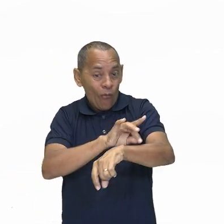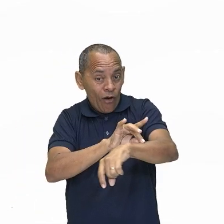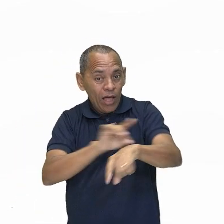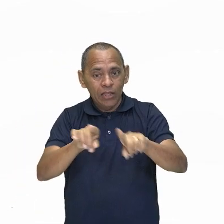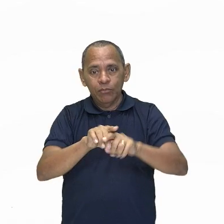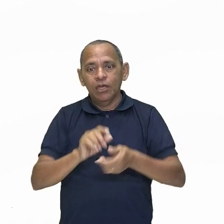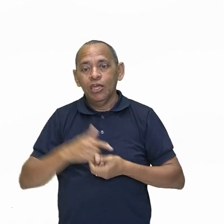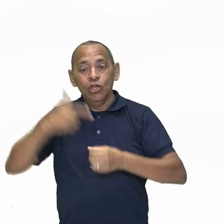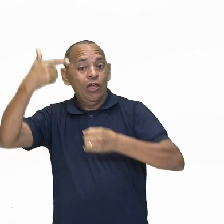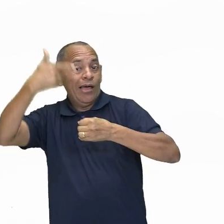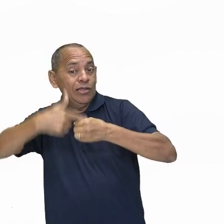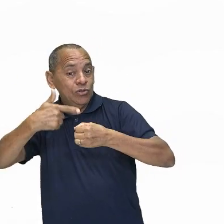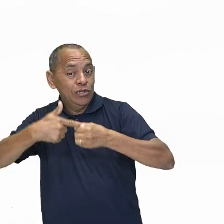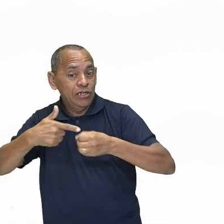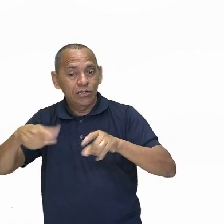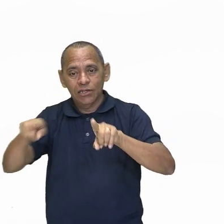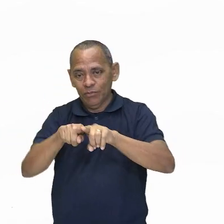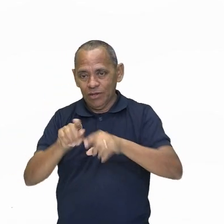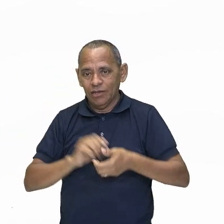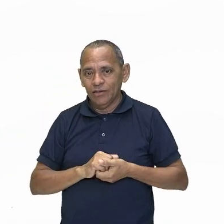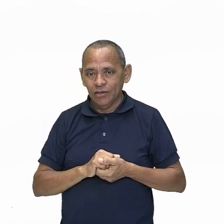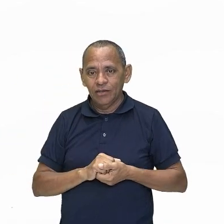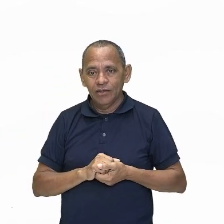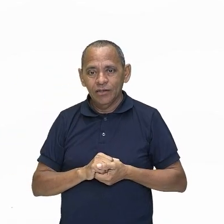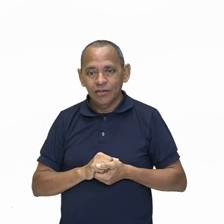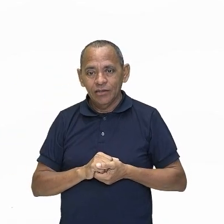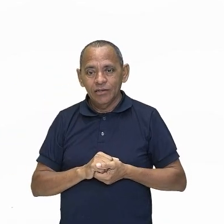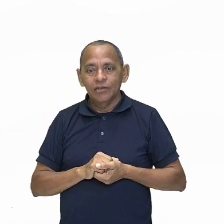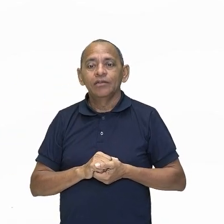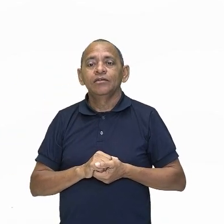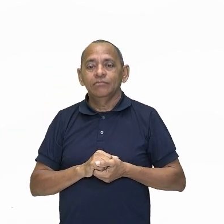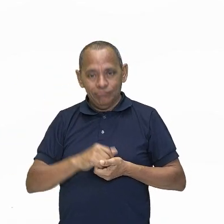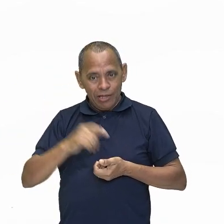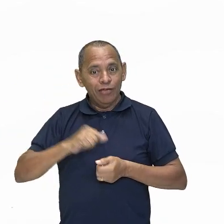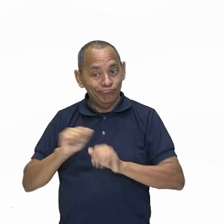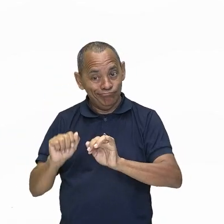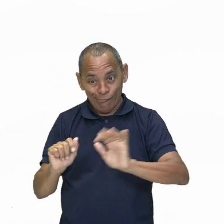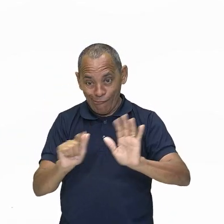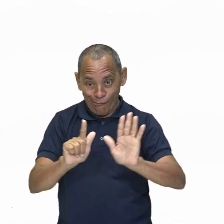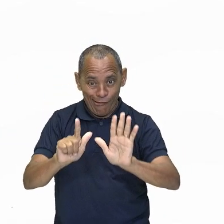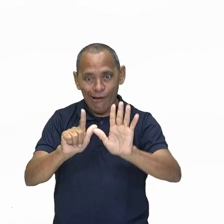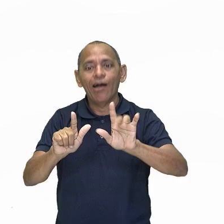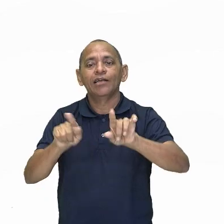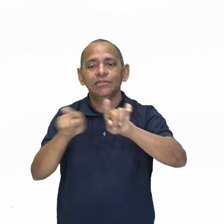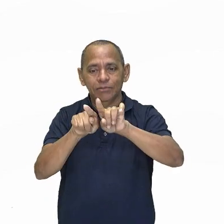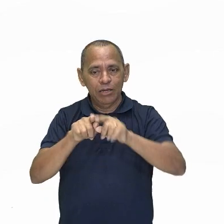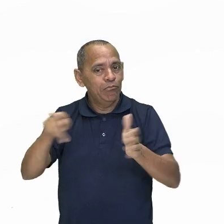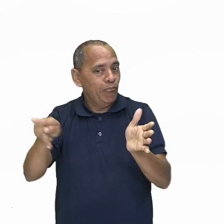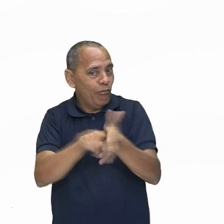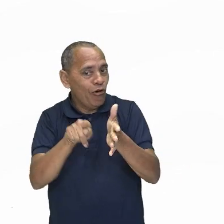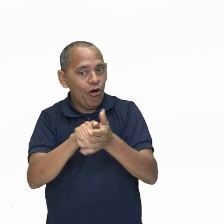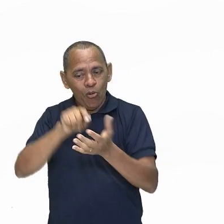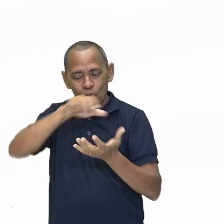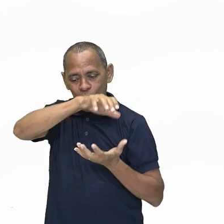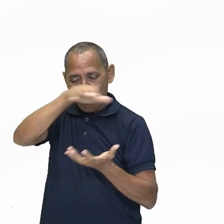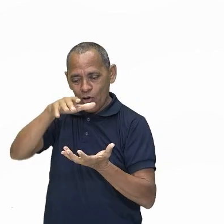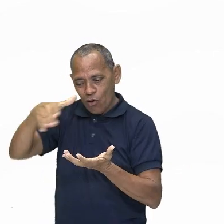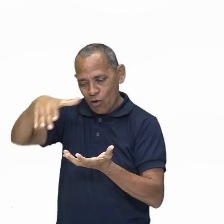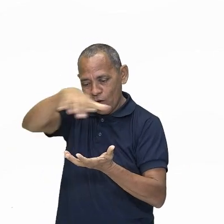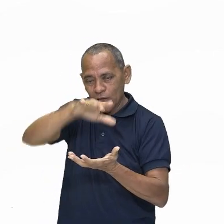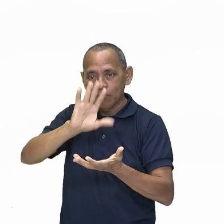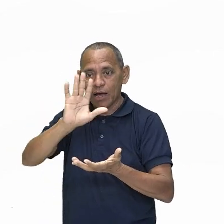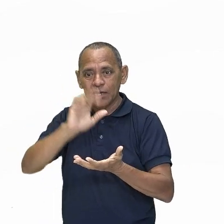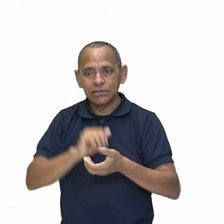da gasolina. Isso aí emite gases poluentes na atmosfera, mas a energia nuclear tem essa vantagem.